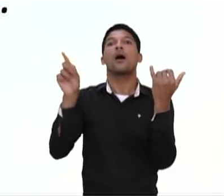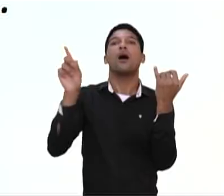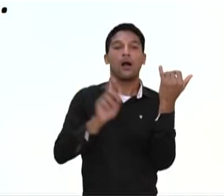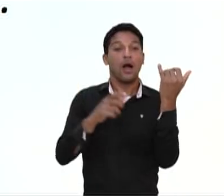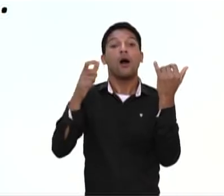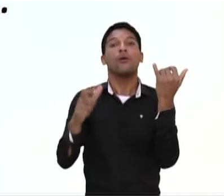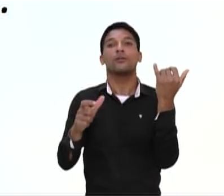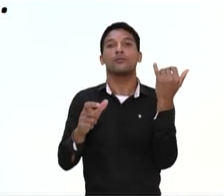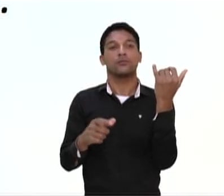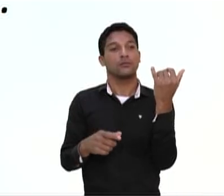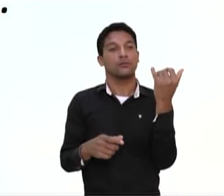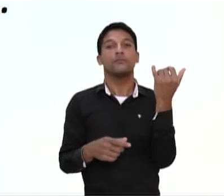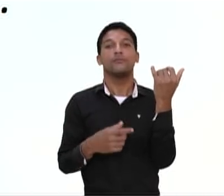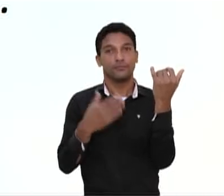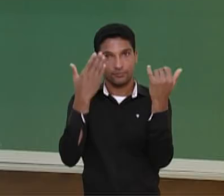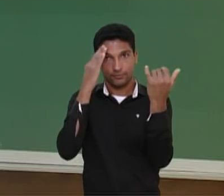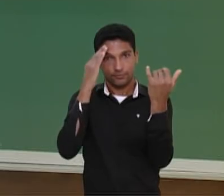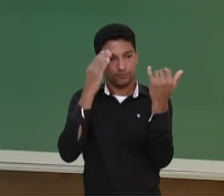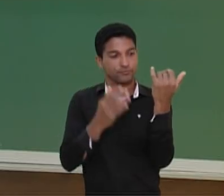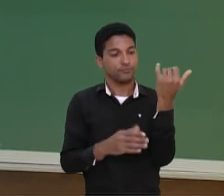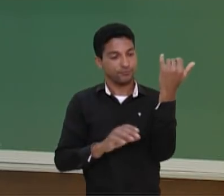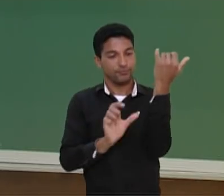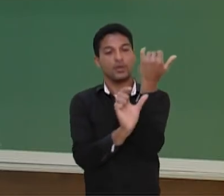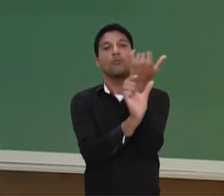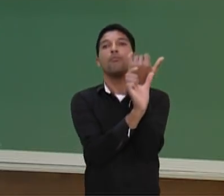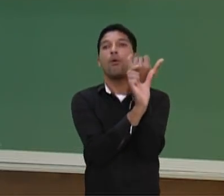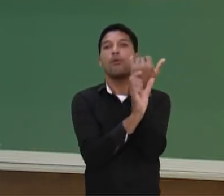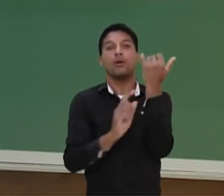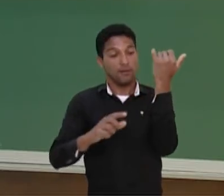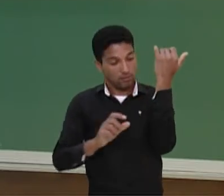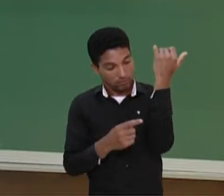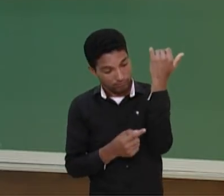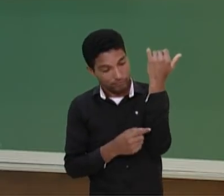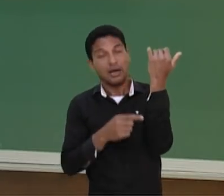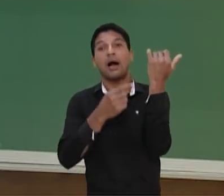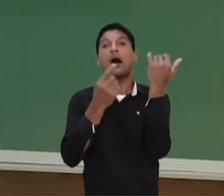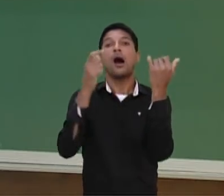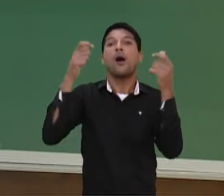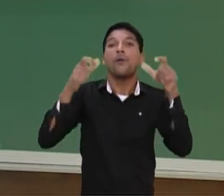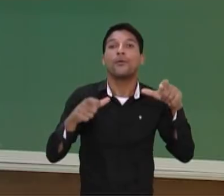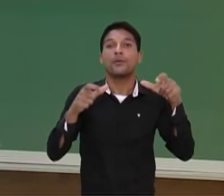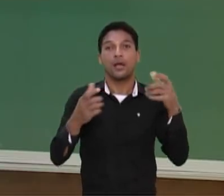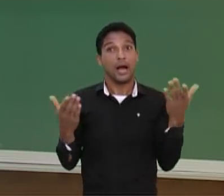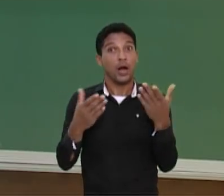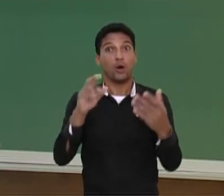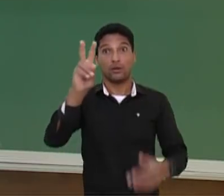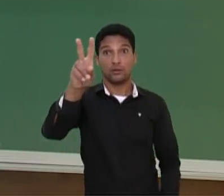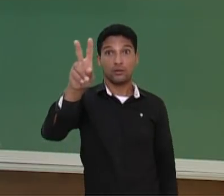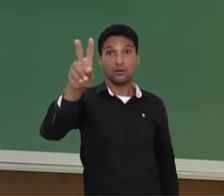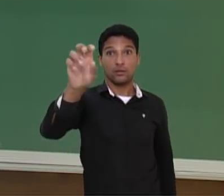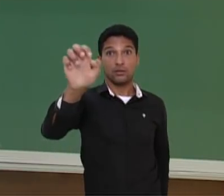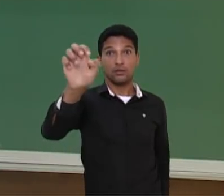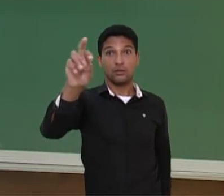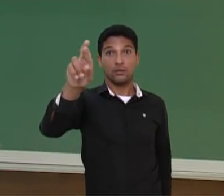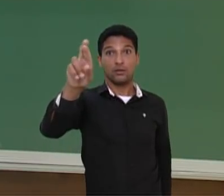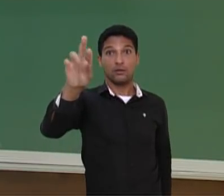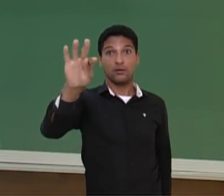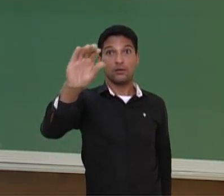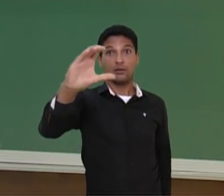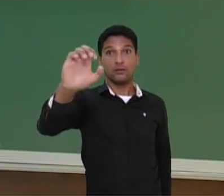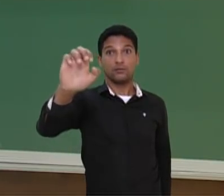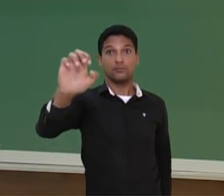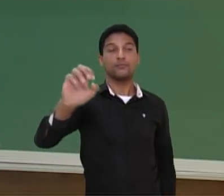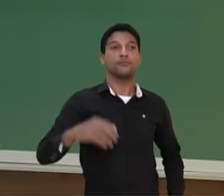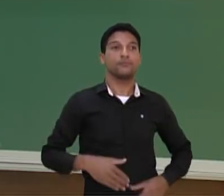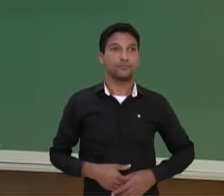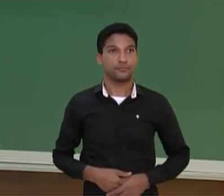parábola, né? O A também. E agora nós vamos determinar o vértice. A determinação do vértice da parábola ajuda